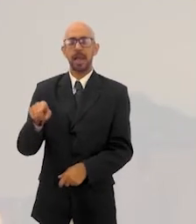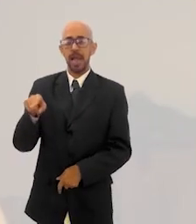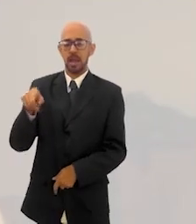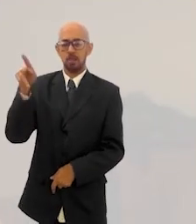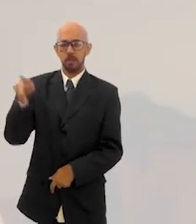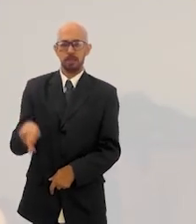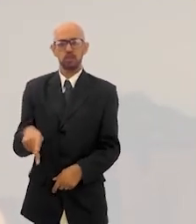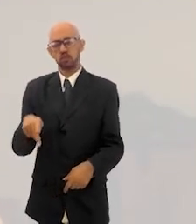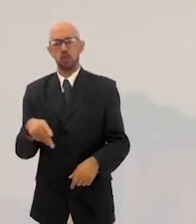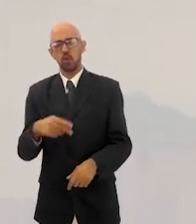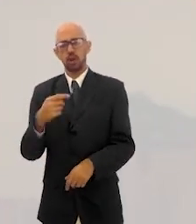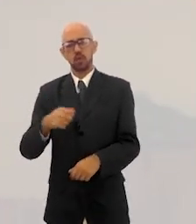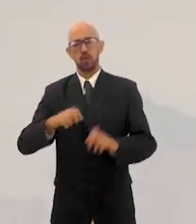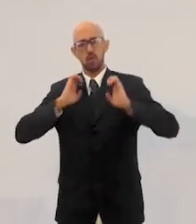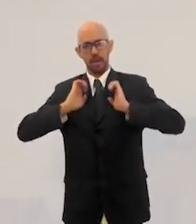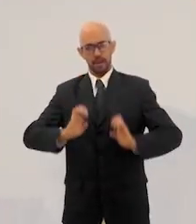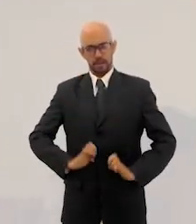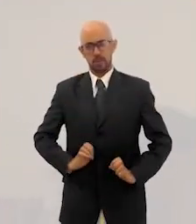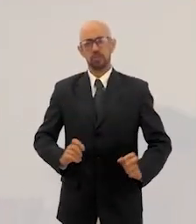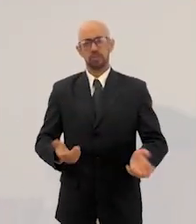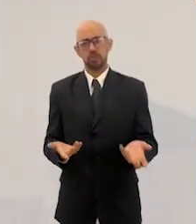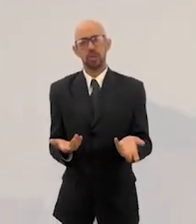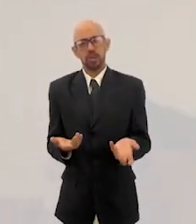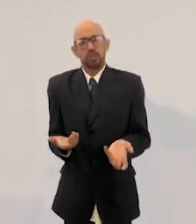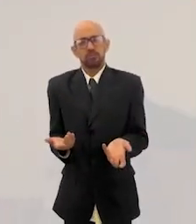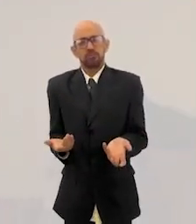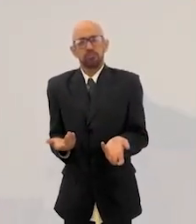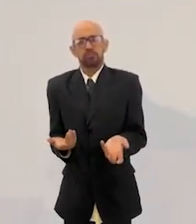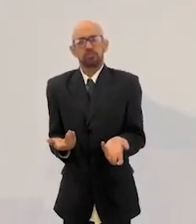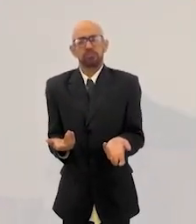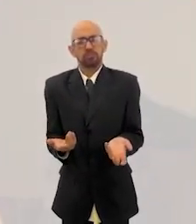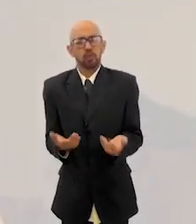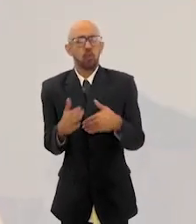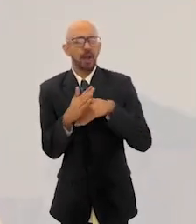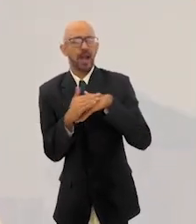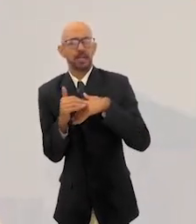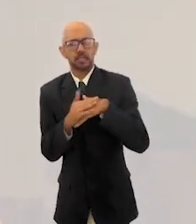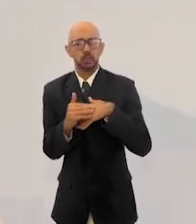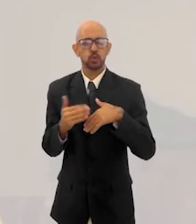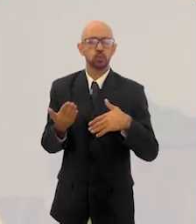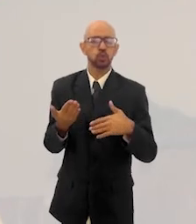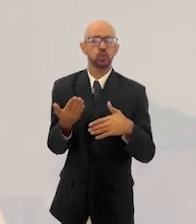com um caráter, um carinho, uma amiguice, enfim,